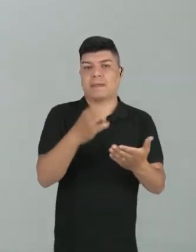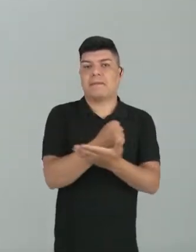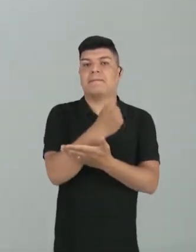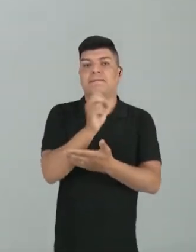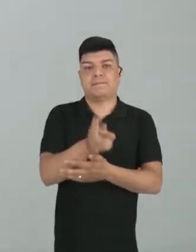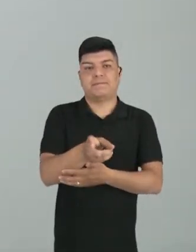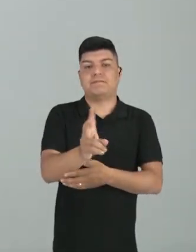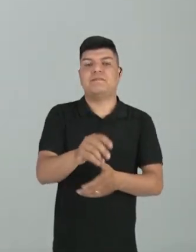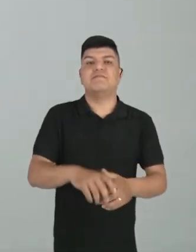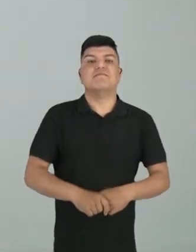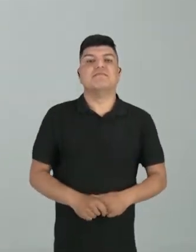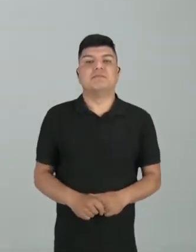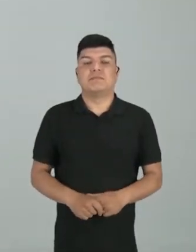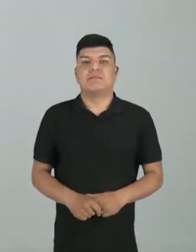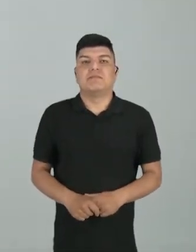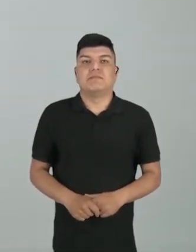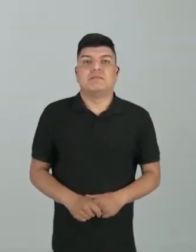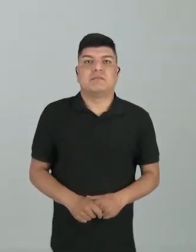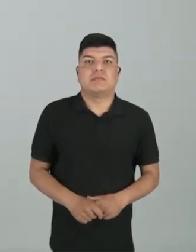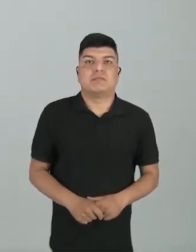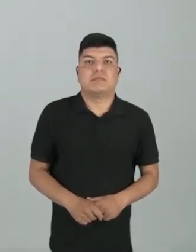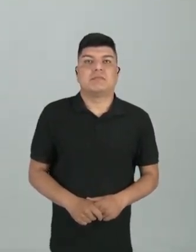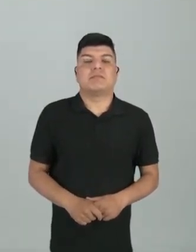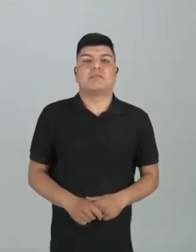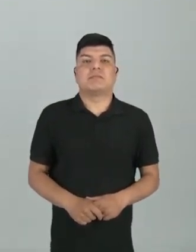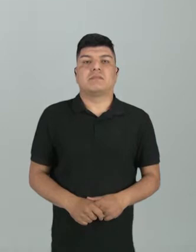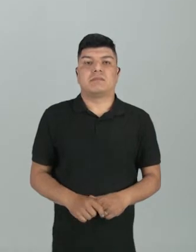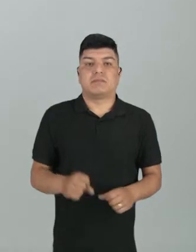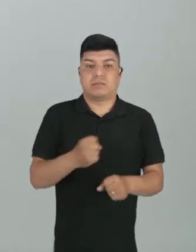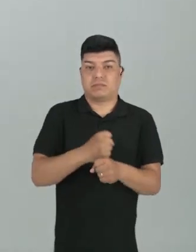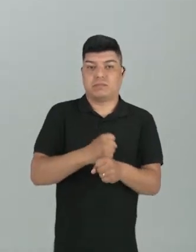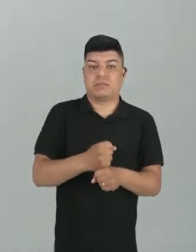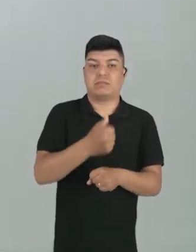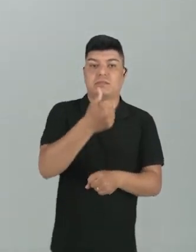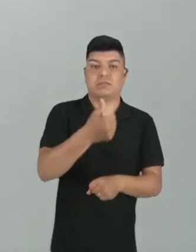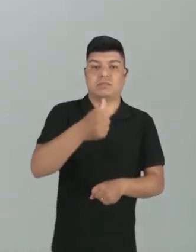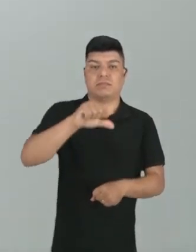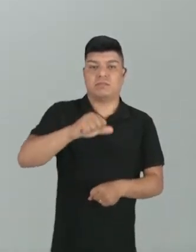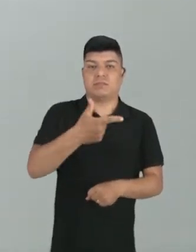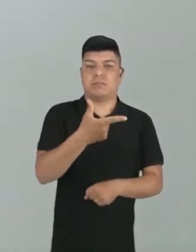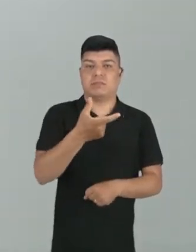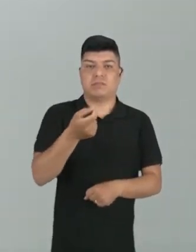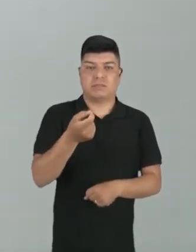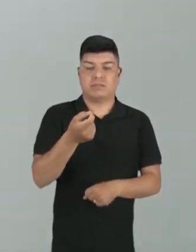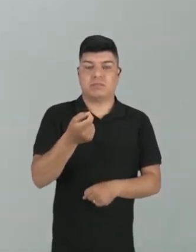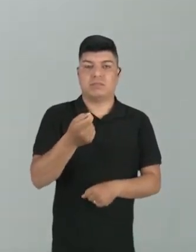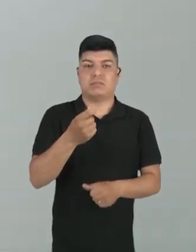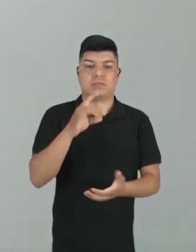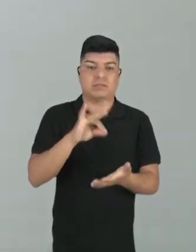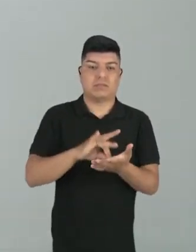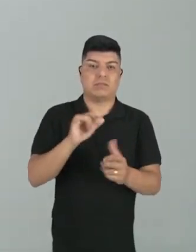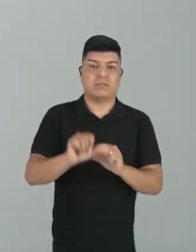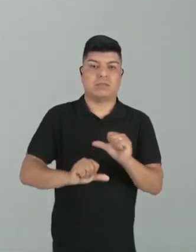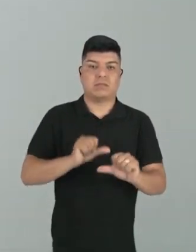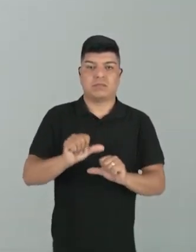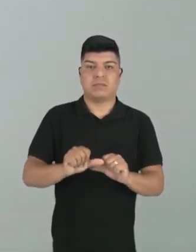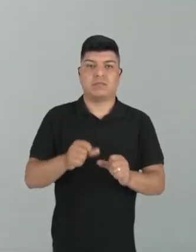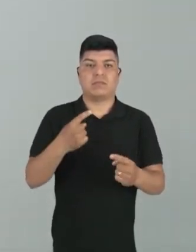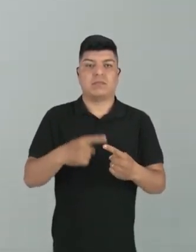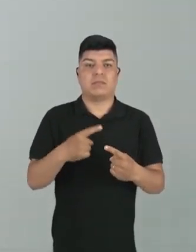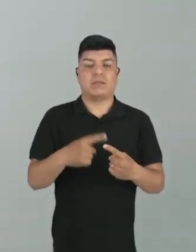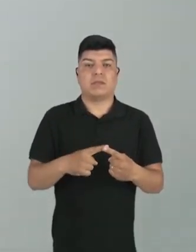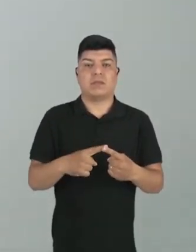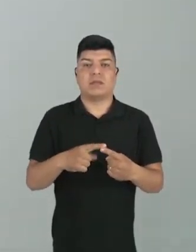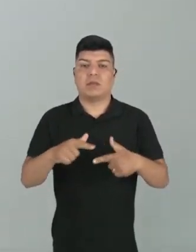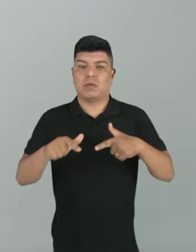assim sucessivamente. Mas a partir da década de 1920, essa realidade ela se modifica, porque as relações